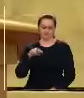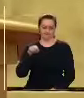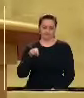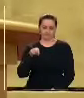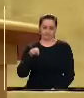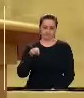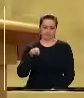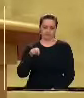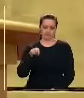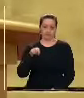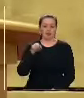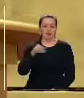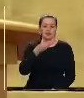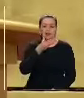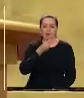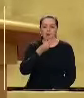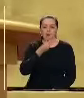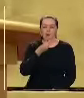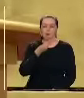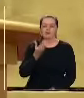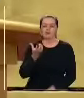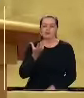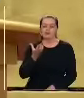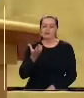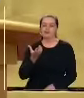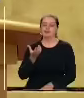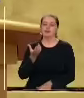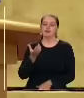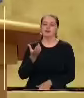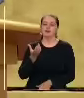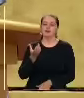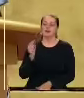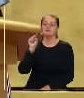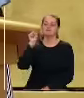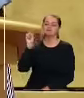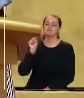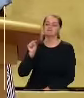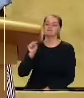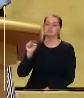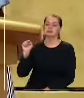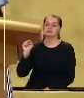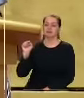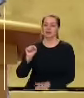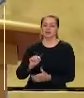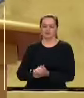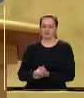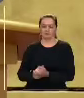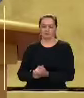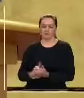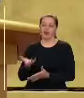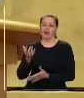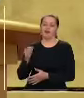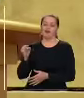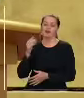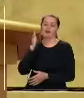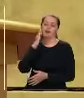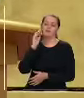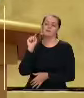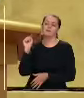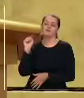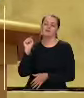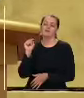queriam encurralar Jesus, colocar Jesus numa sinuca de bico, sabe? Numa saia justa, como se fala no